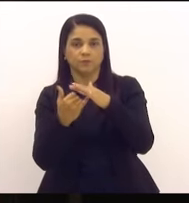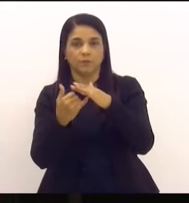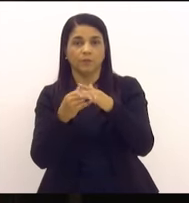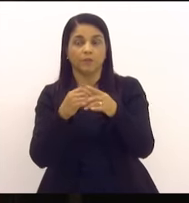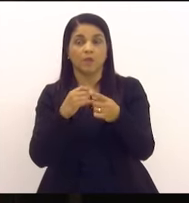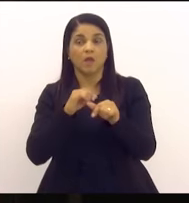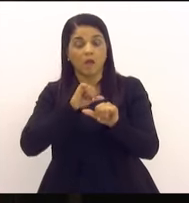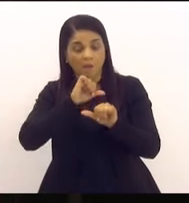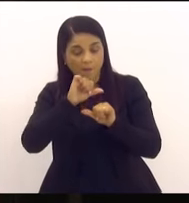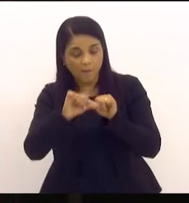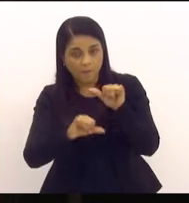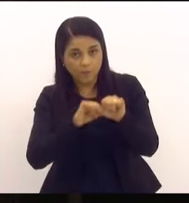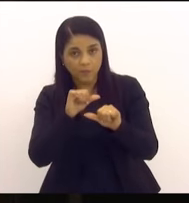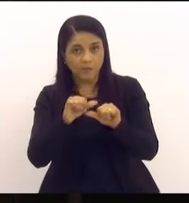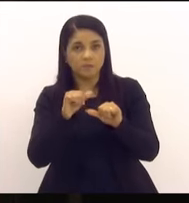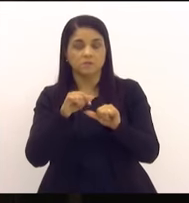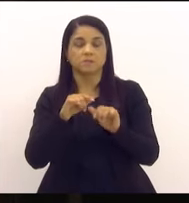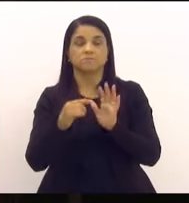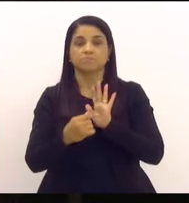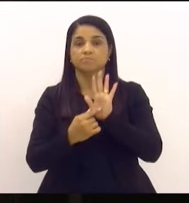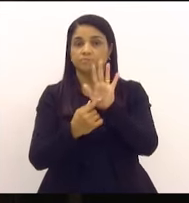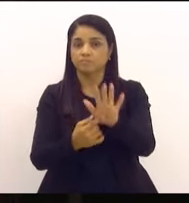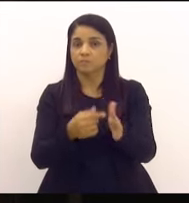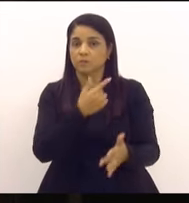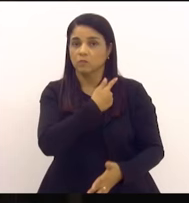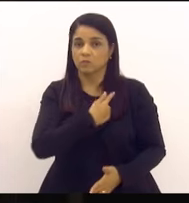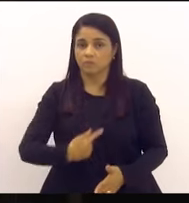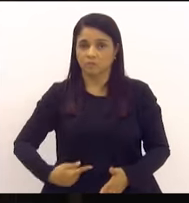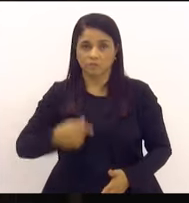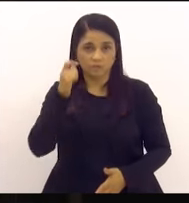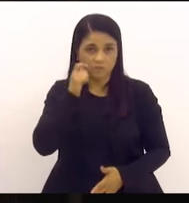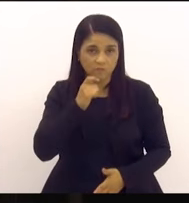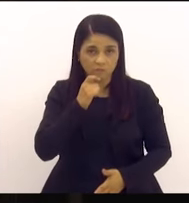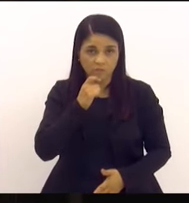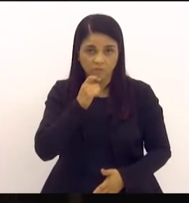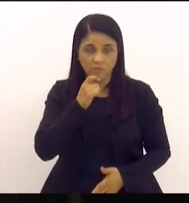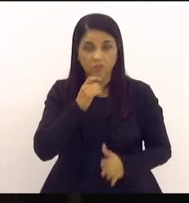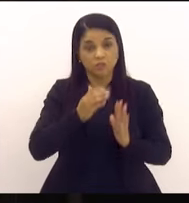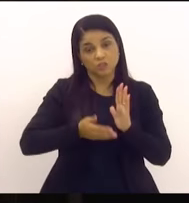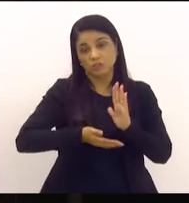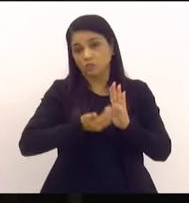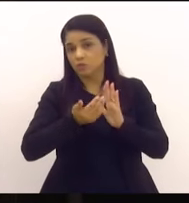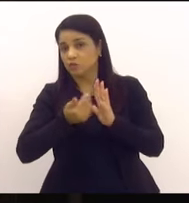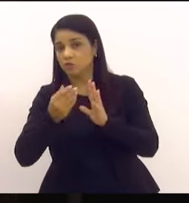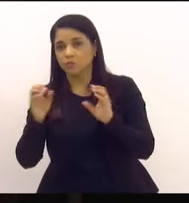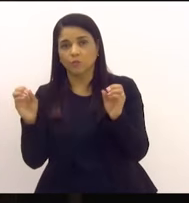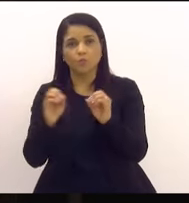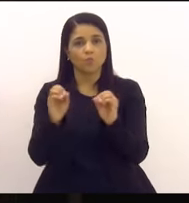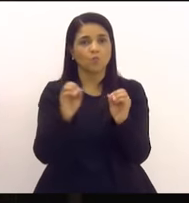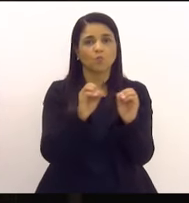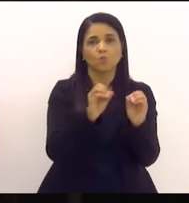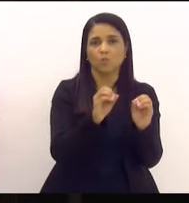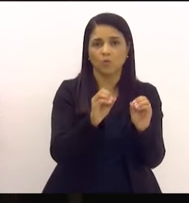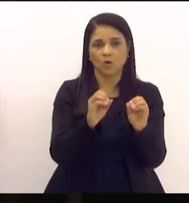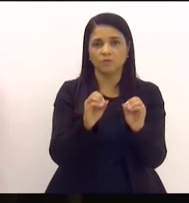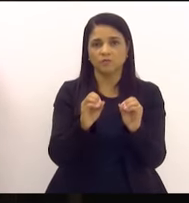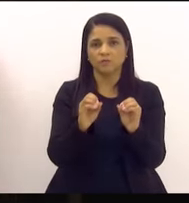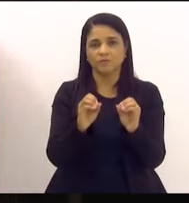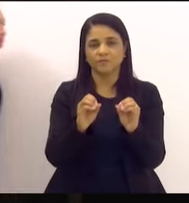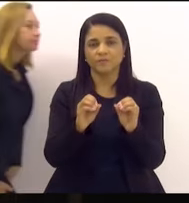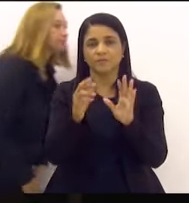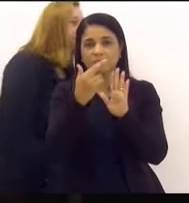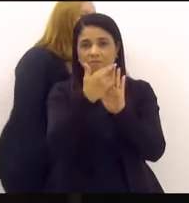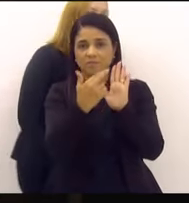alteração apresentada pelo governador Cláudio Castro não retira, sob hipótese, o